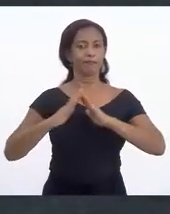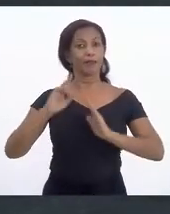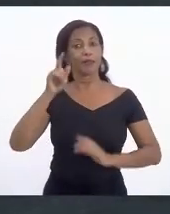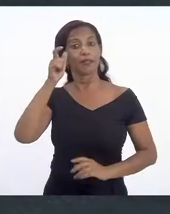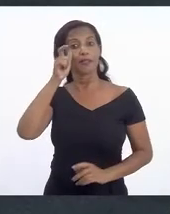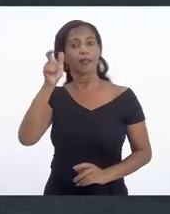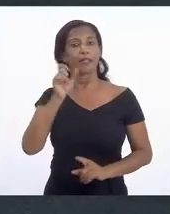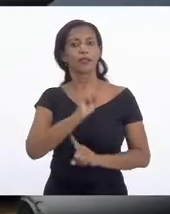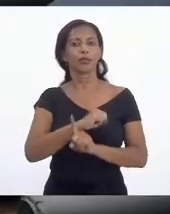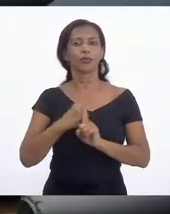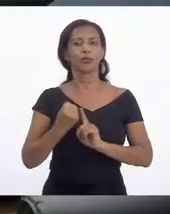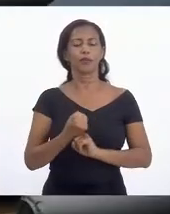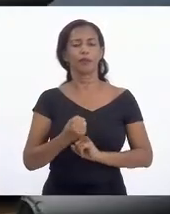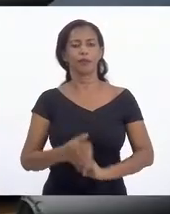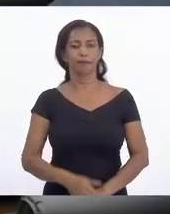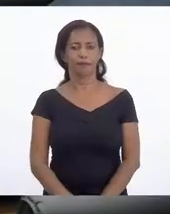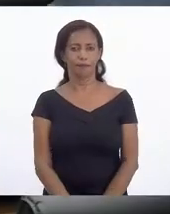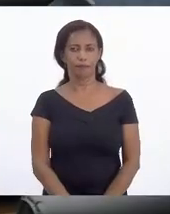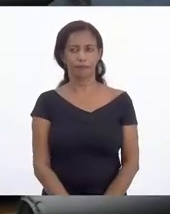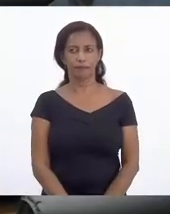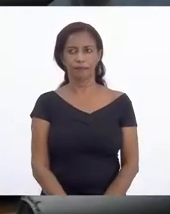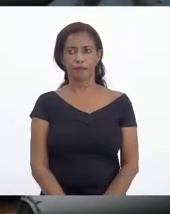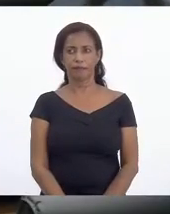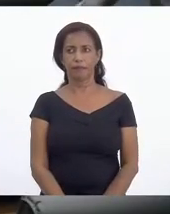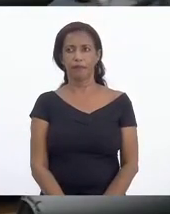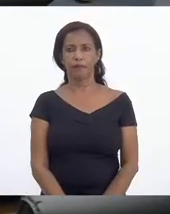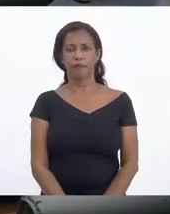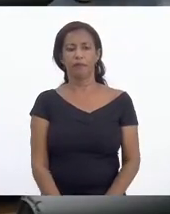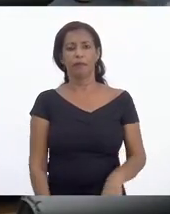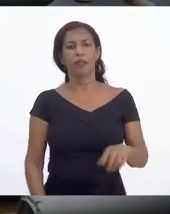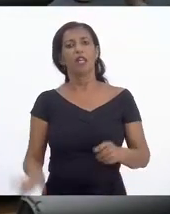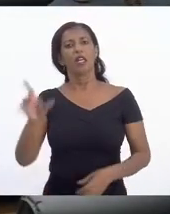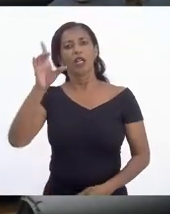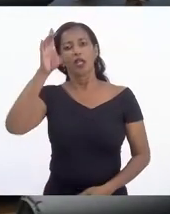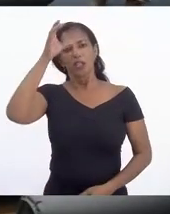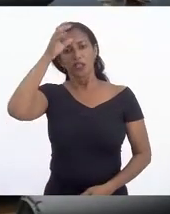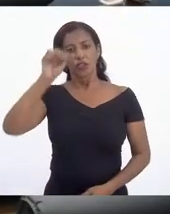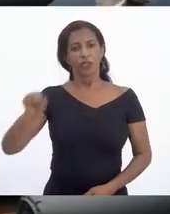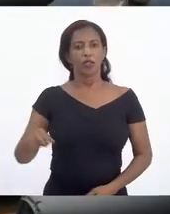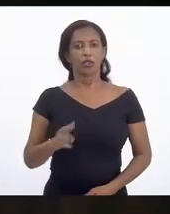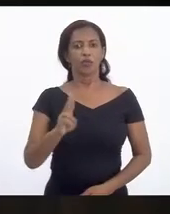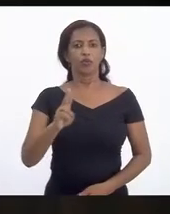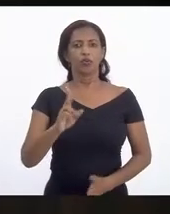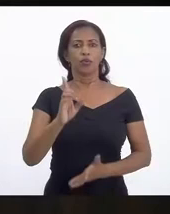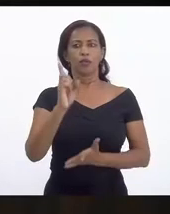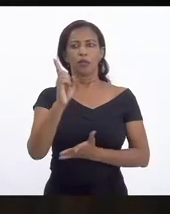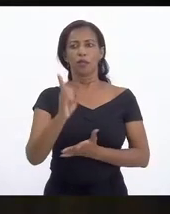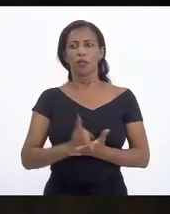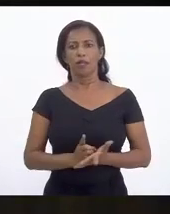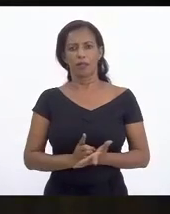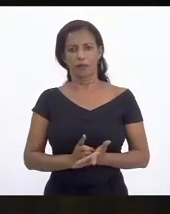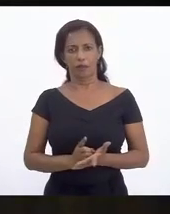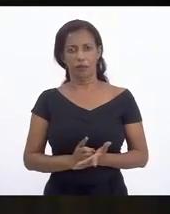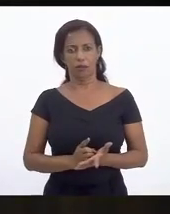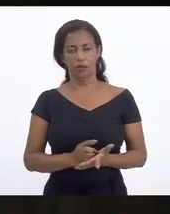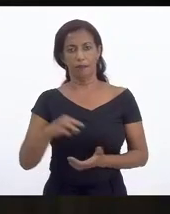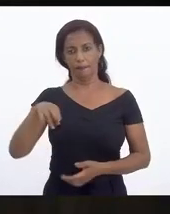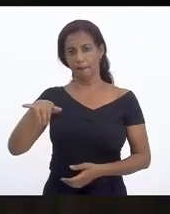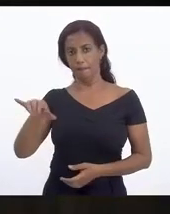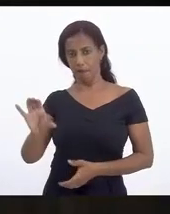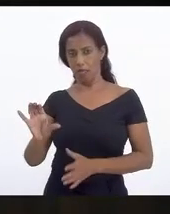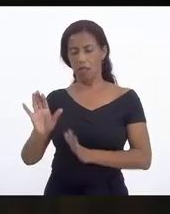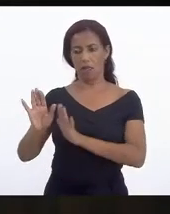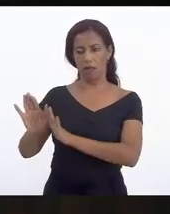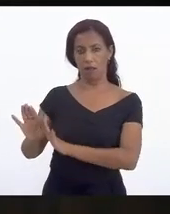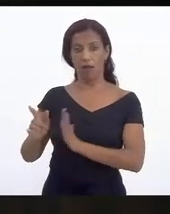interesse social. Para a declaração, presidente Tia Ju. Antes, porém, deputado Carlos